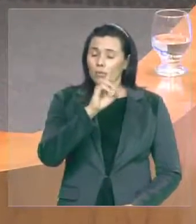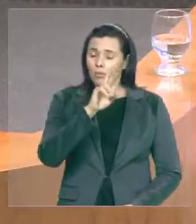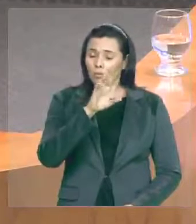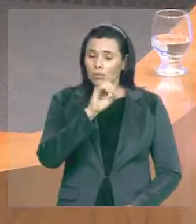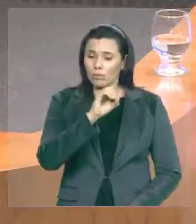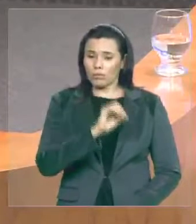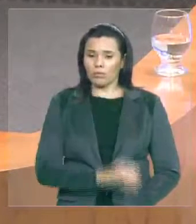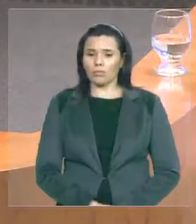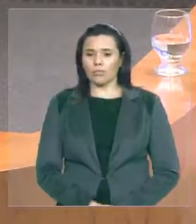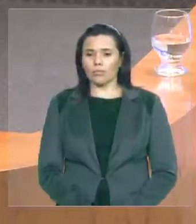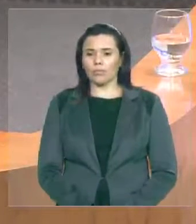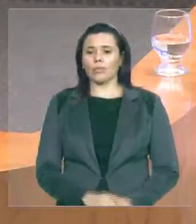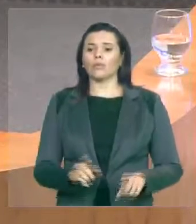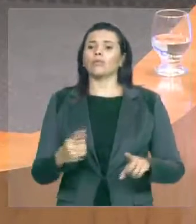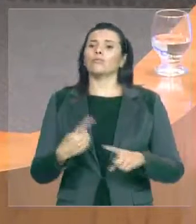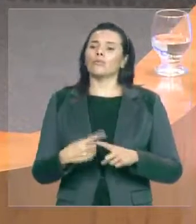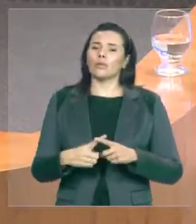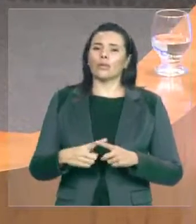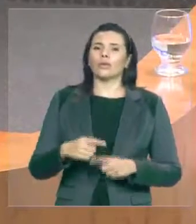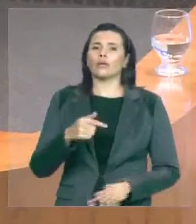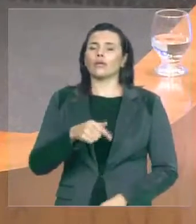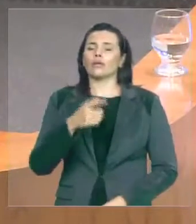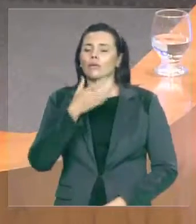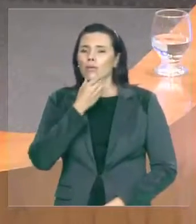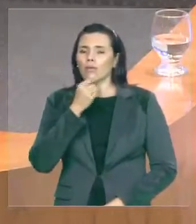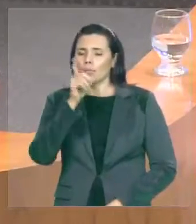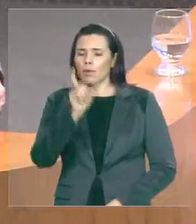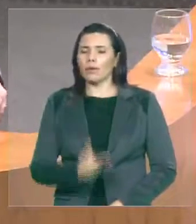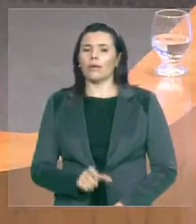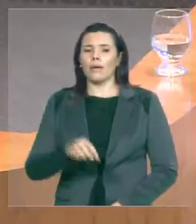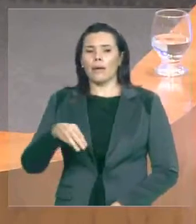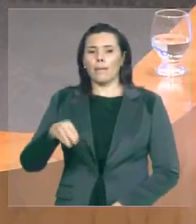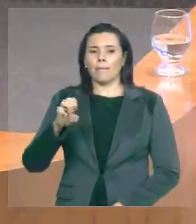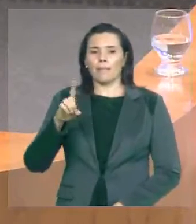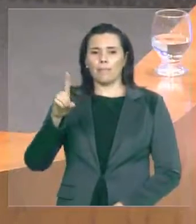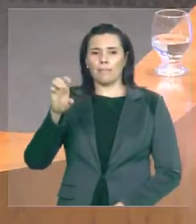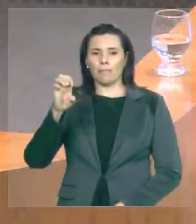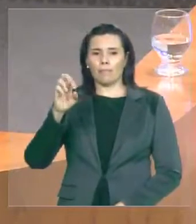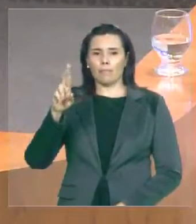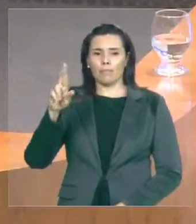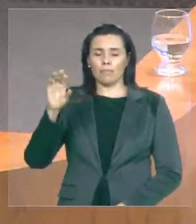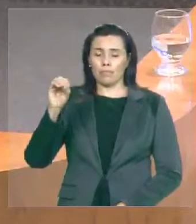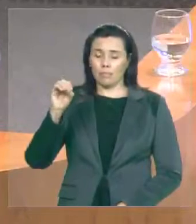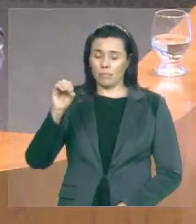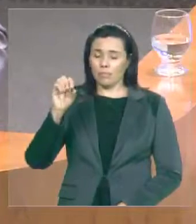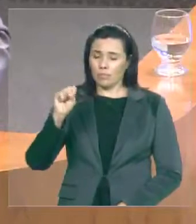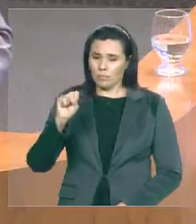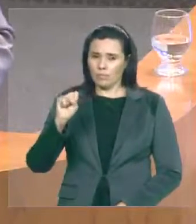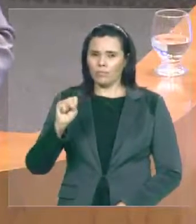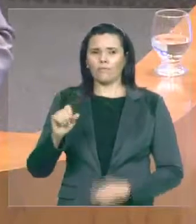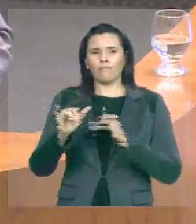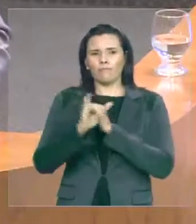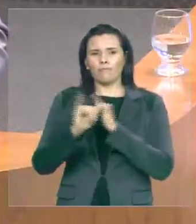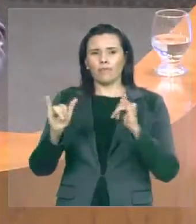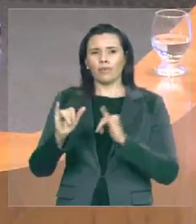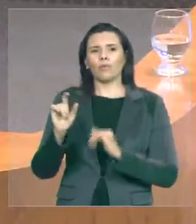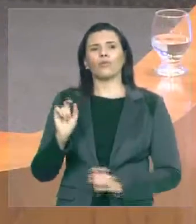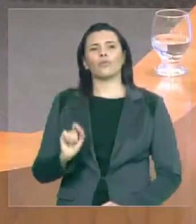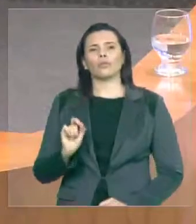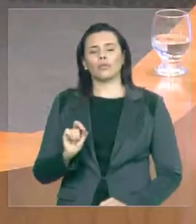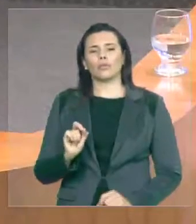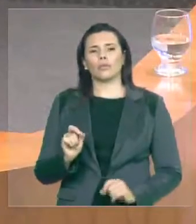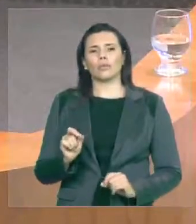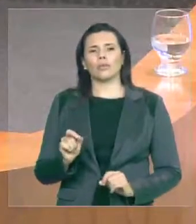recente entrevista ao jornal Estado do Maranhão que estava satisfeito com